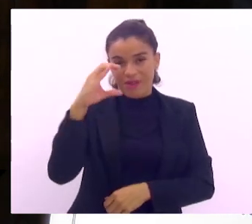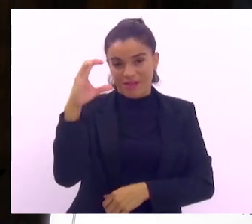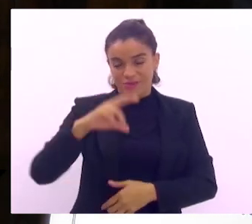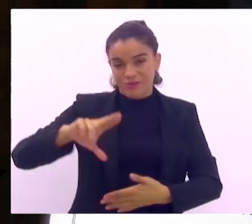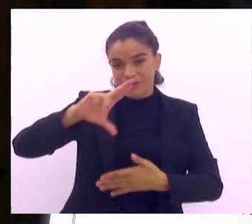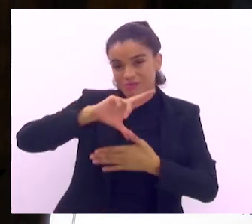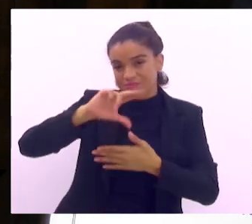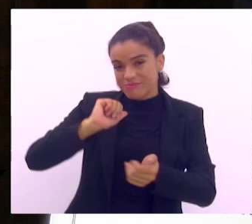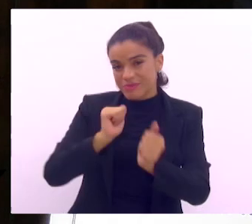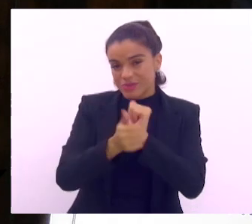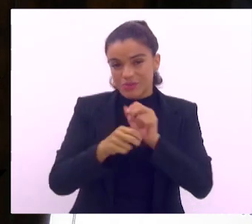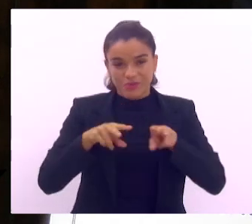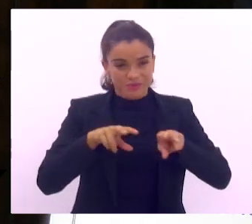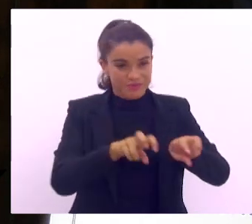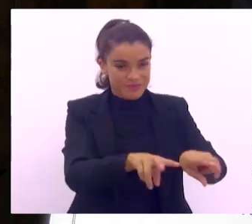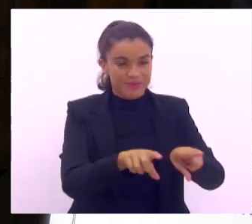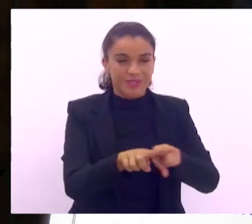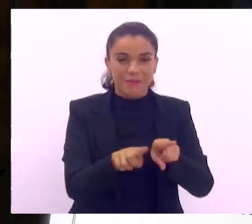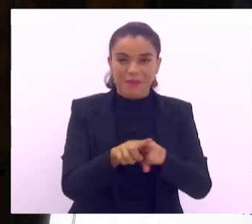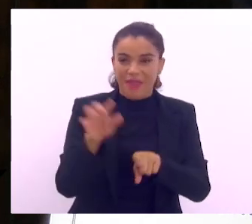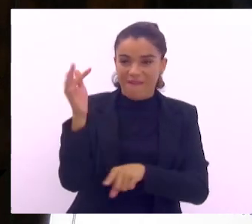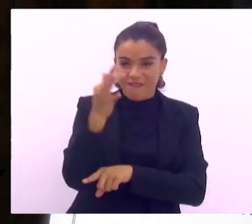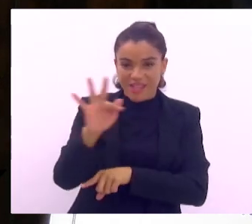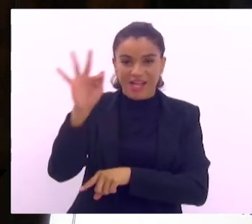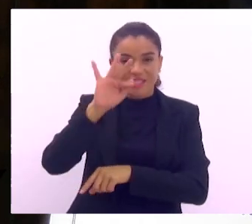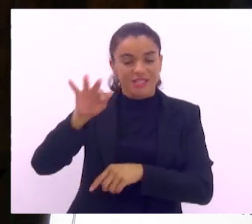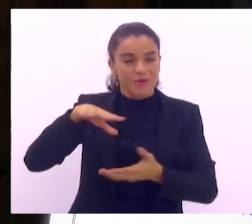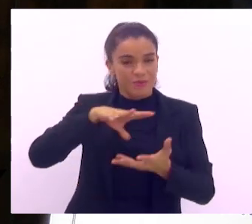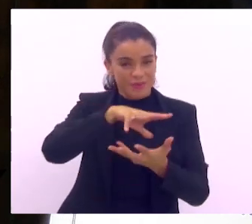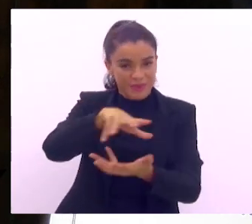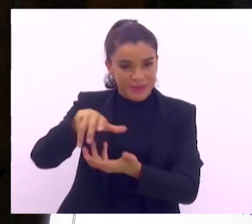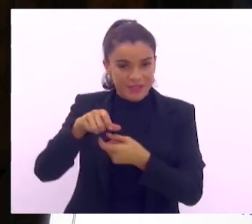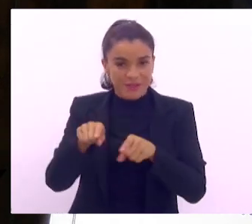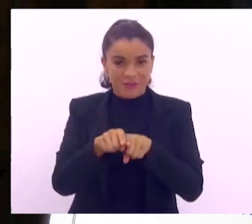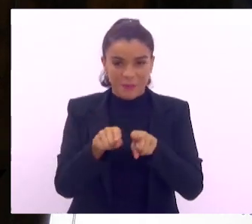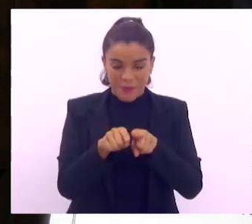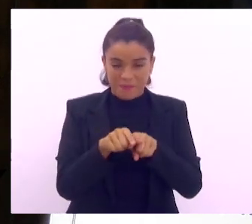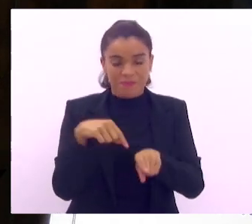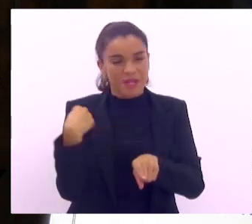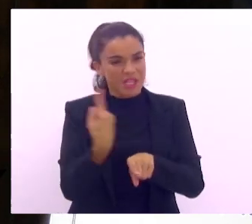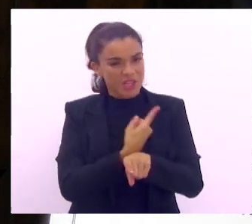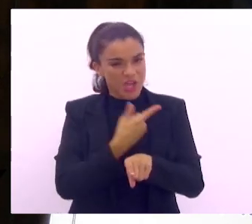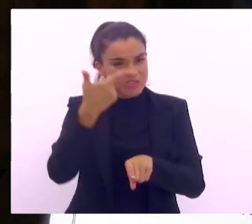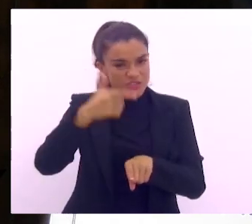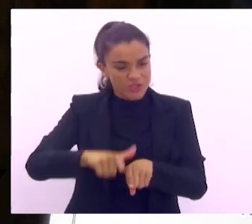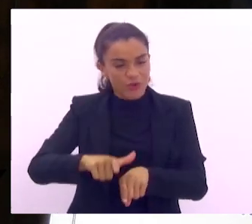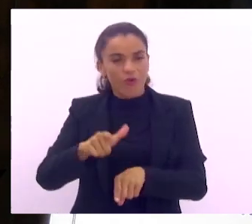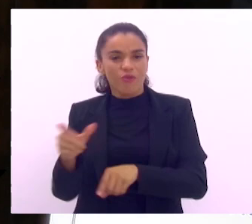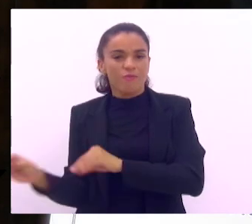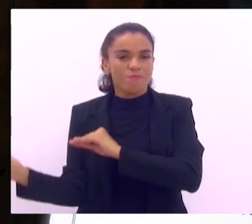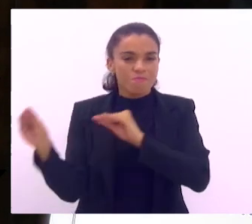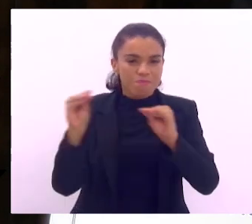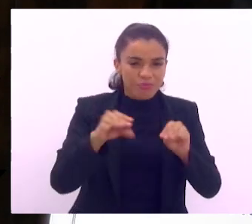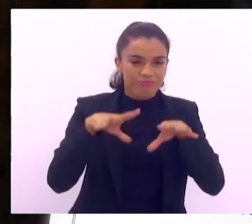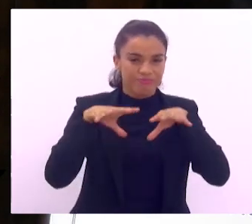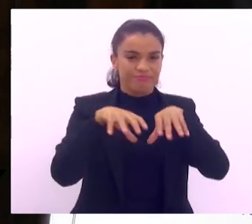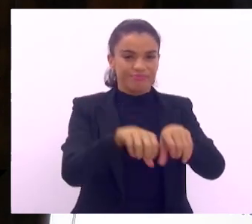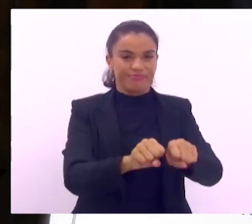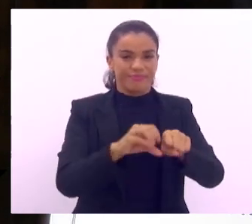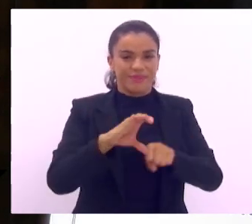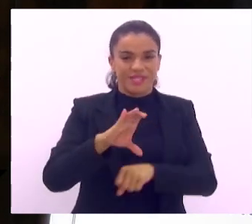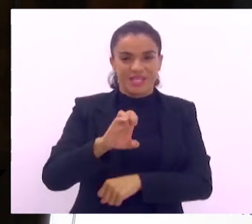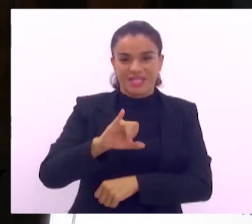Atletismo, com a World Athletics, a Federação Internacional, para que nós voltemos ao Célio de Barros. Muitíssimo